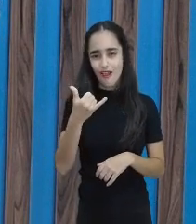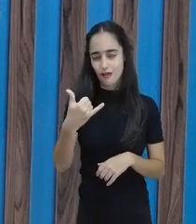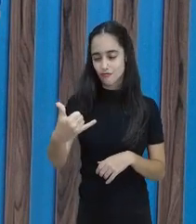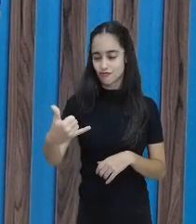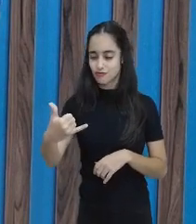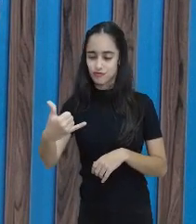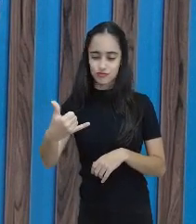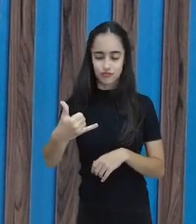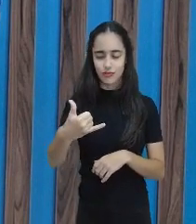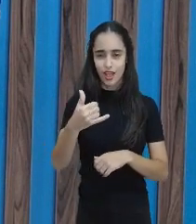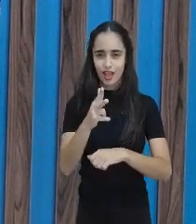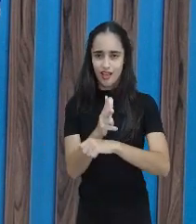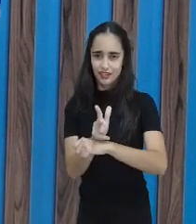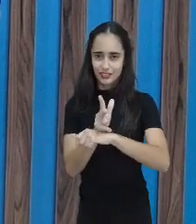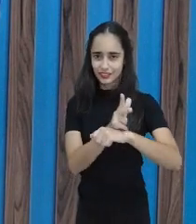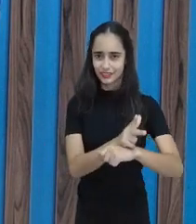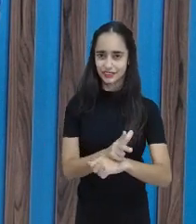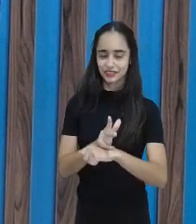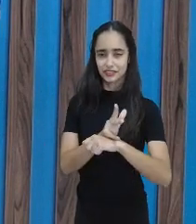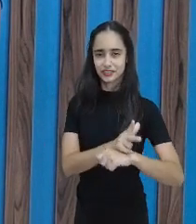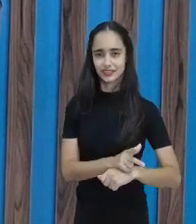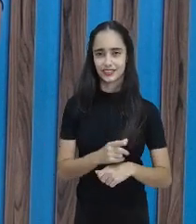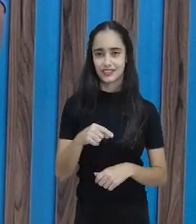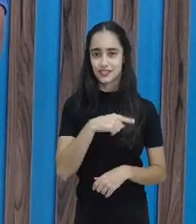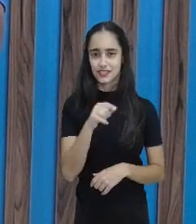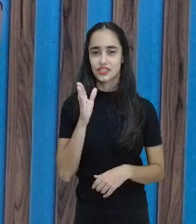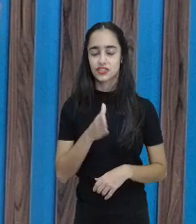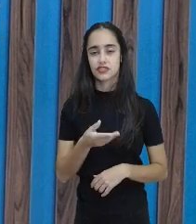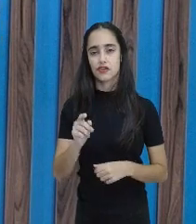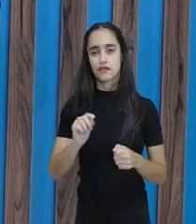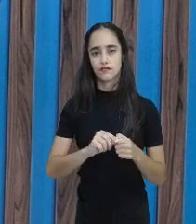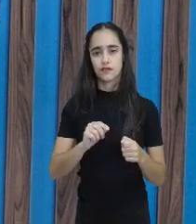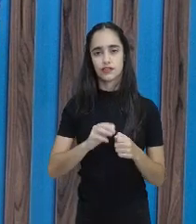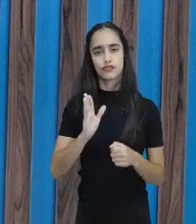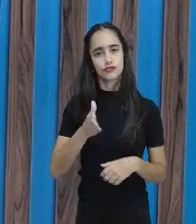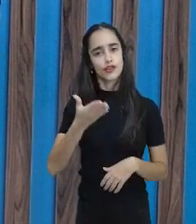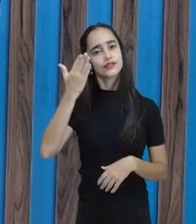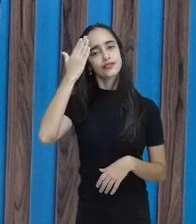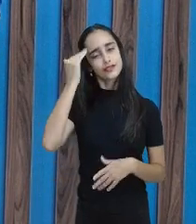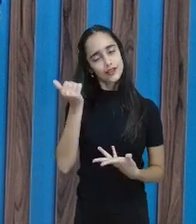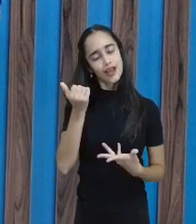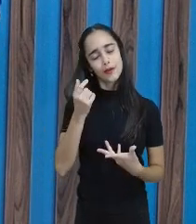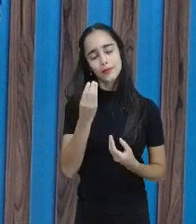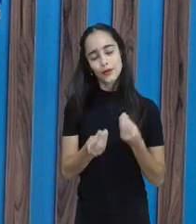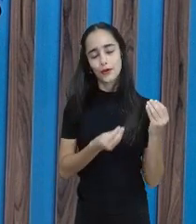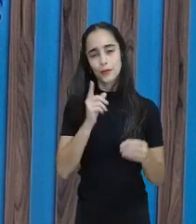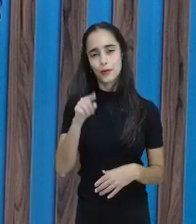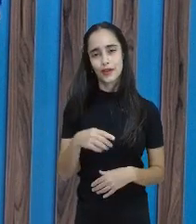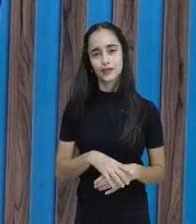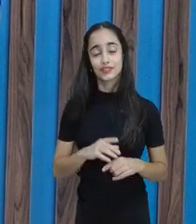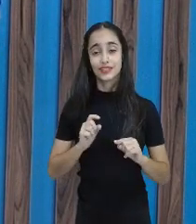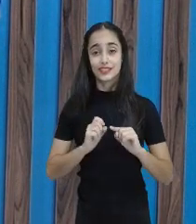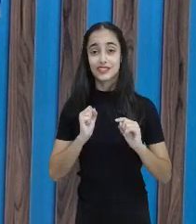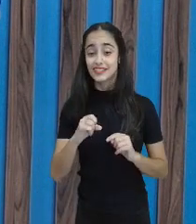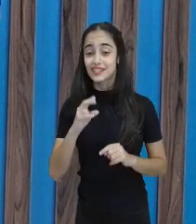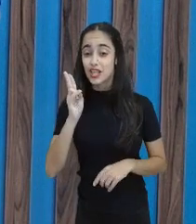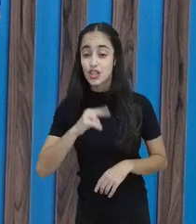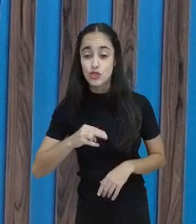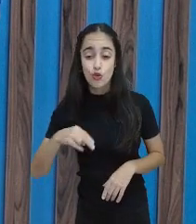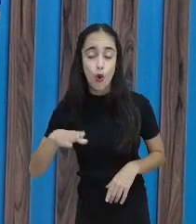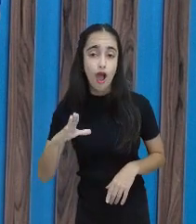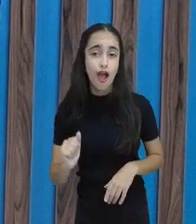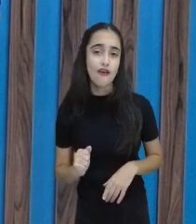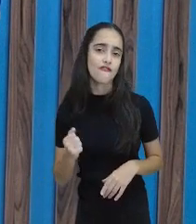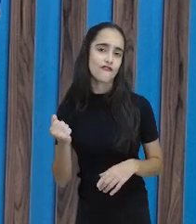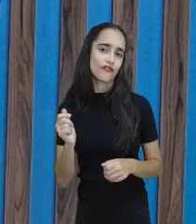de um vídeo seu? Pois se já fez, já vai saber direitinho como é. E se não fez, aproveita aí a oportunidade